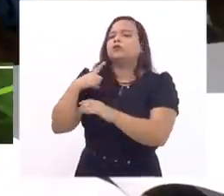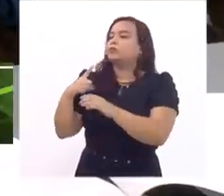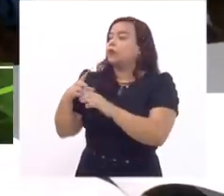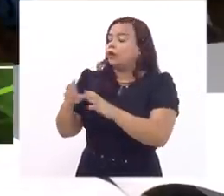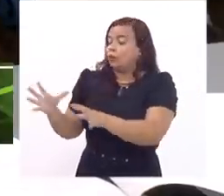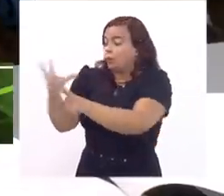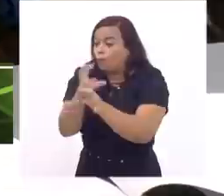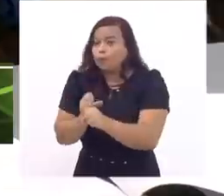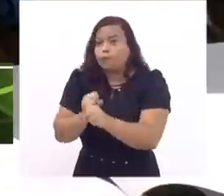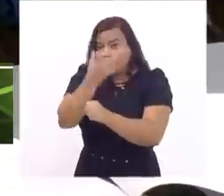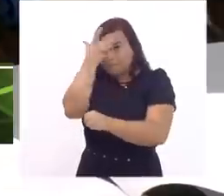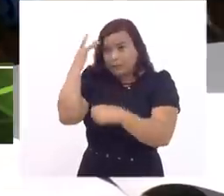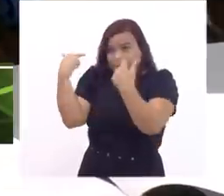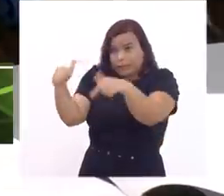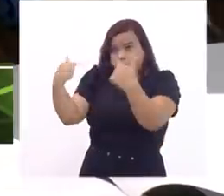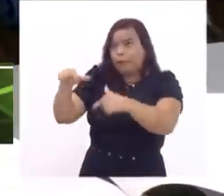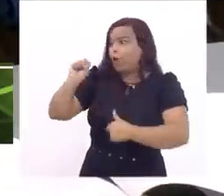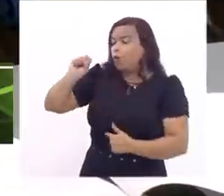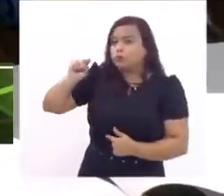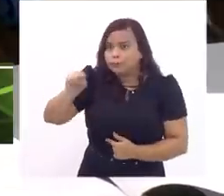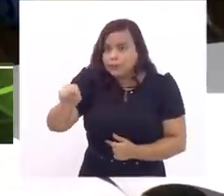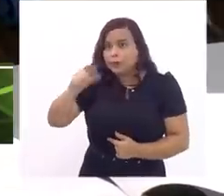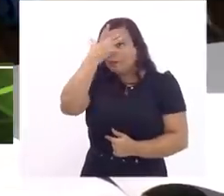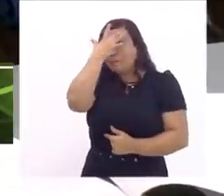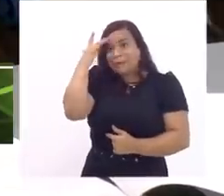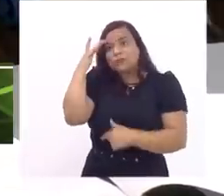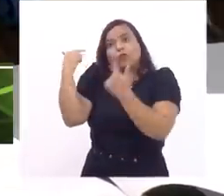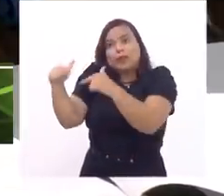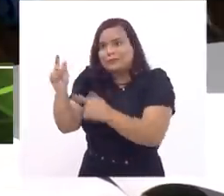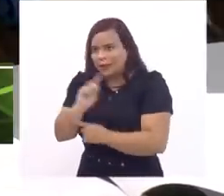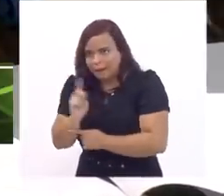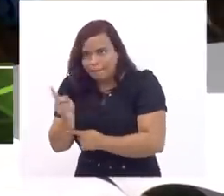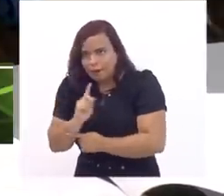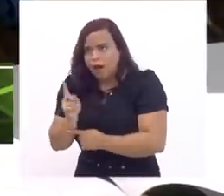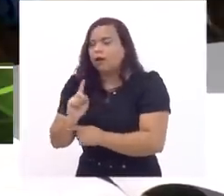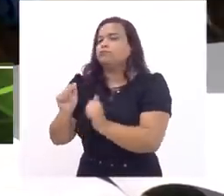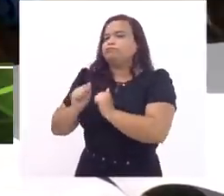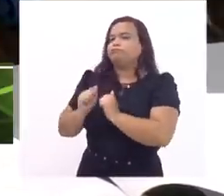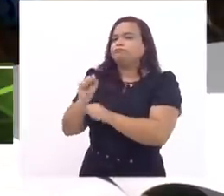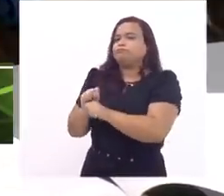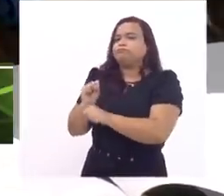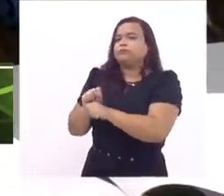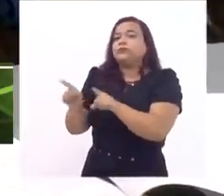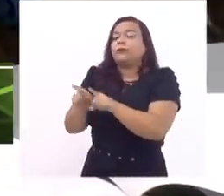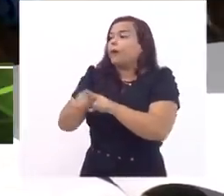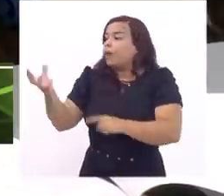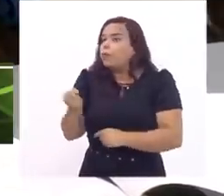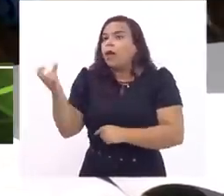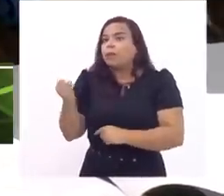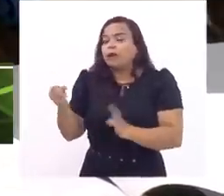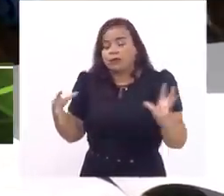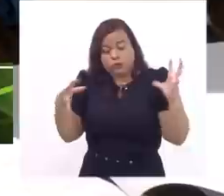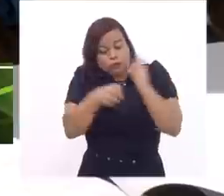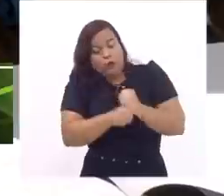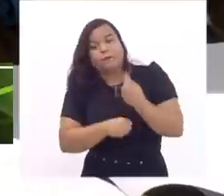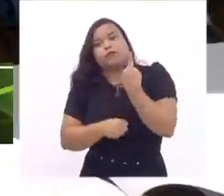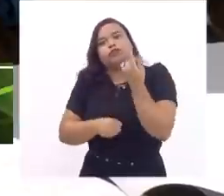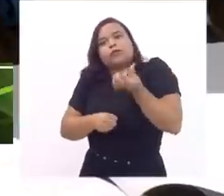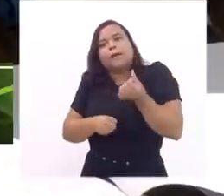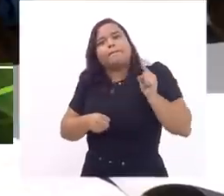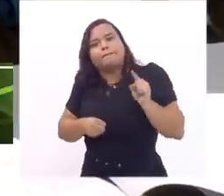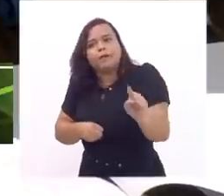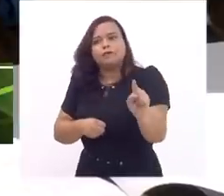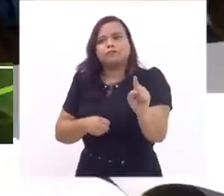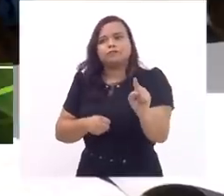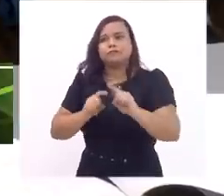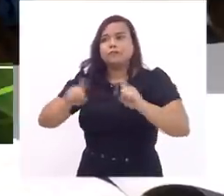servidores, com os inativos e pensionistas daria um número de 16 mil, enquanto que a Polícia Militar e o Corpo